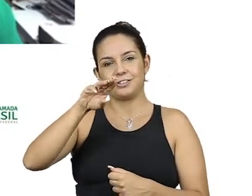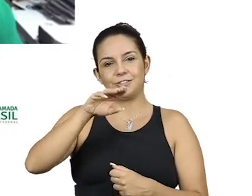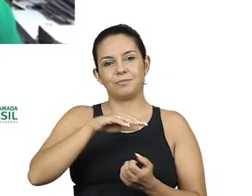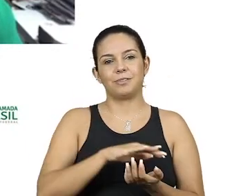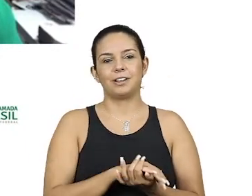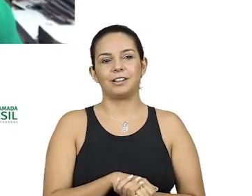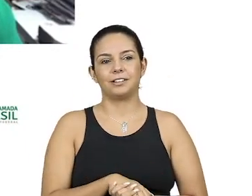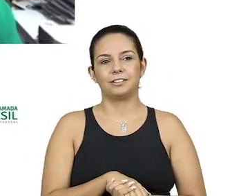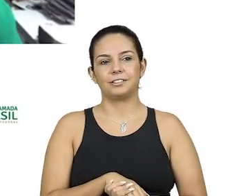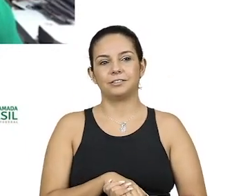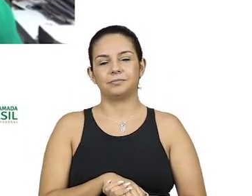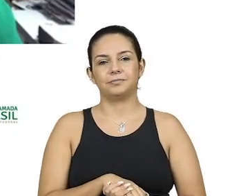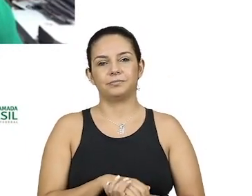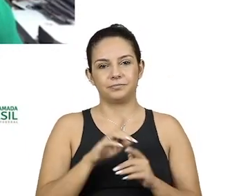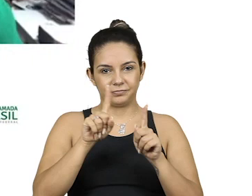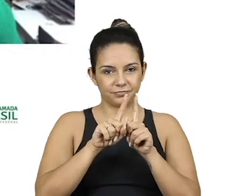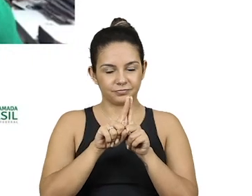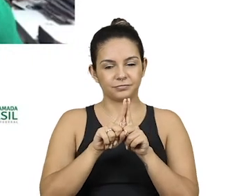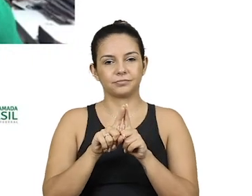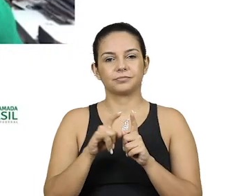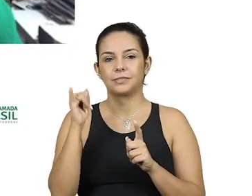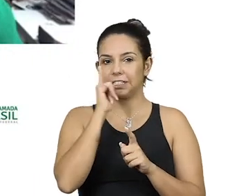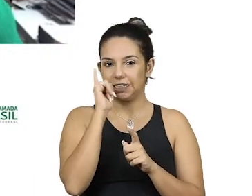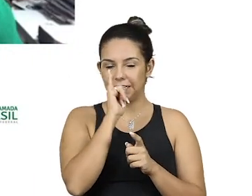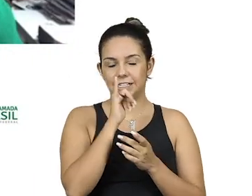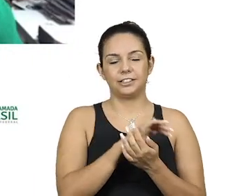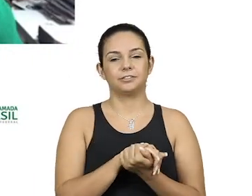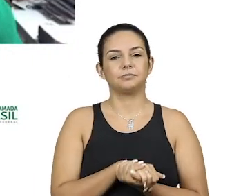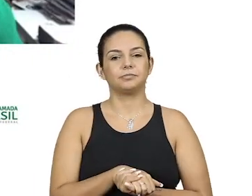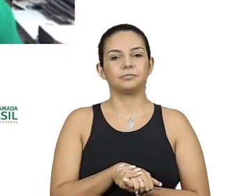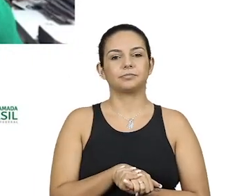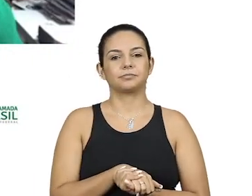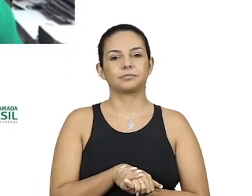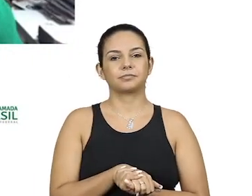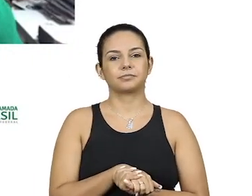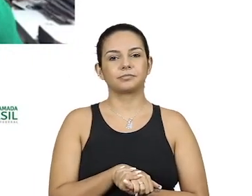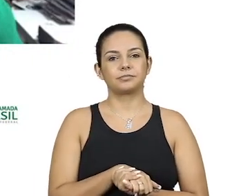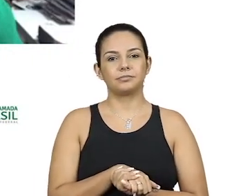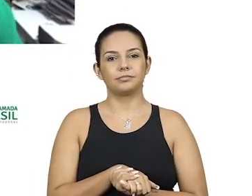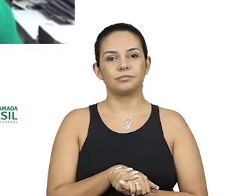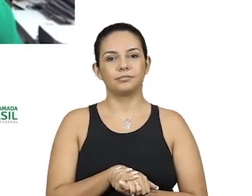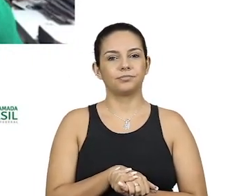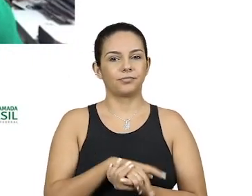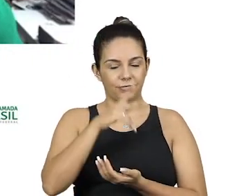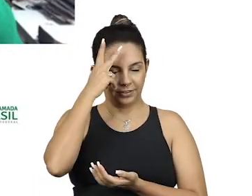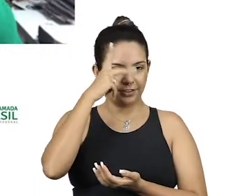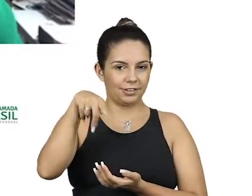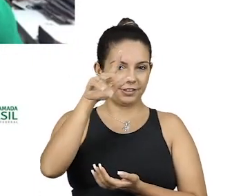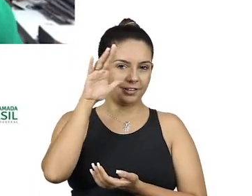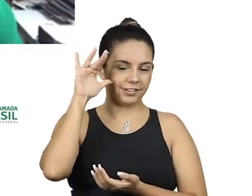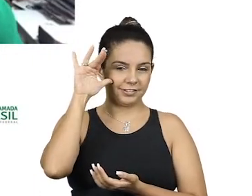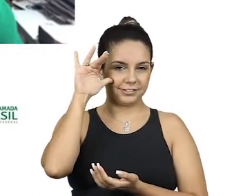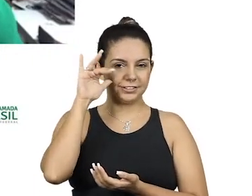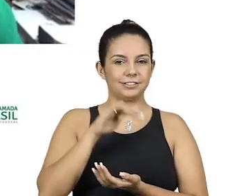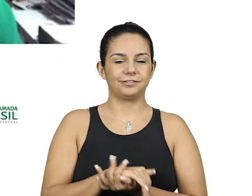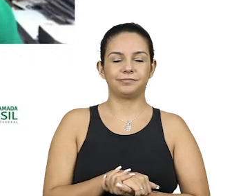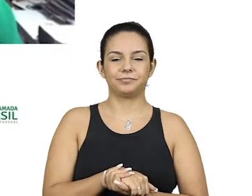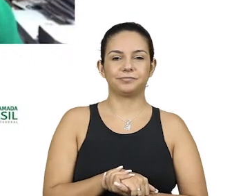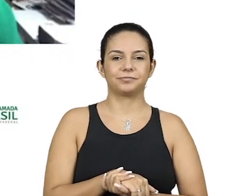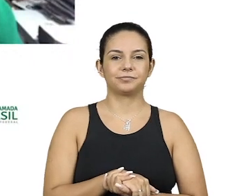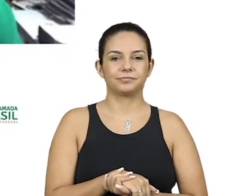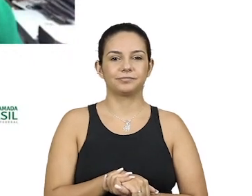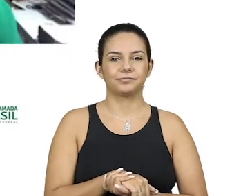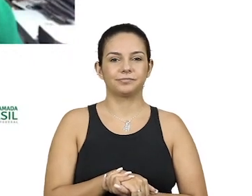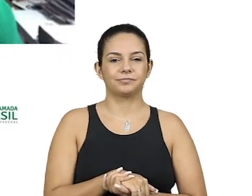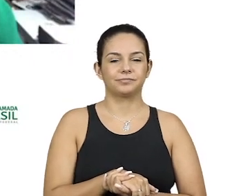Silva, que também é de origem italiana. Enfim, muita gente nos assistindo. Juca, muito obrigado pela audiência. Quem Juca